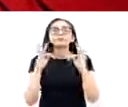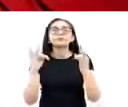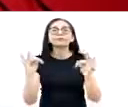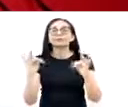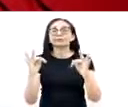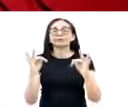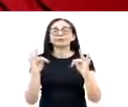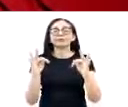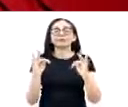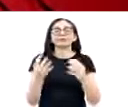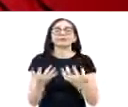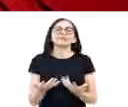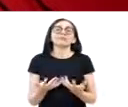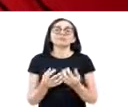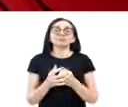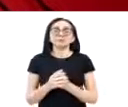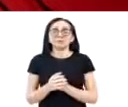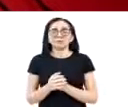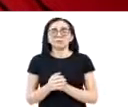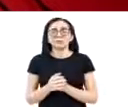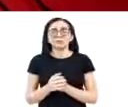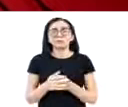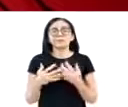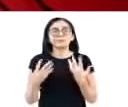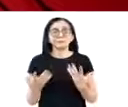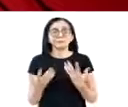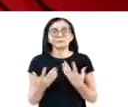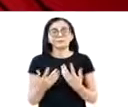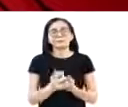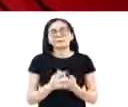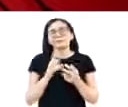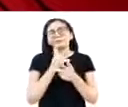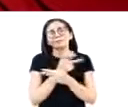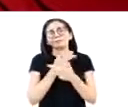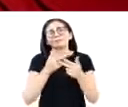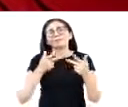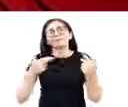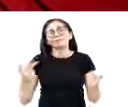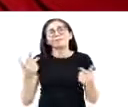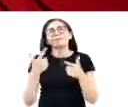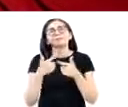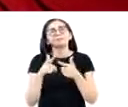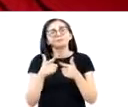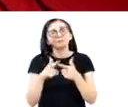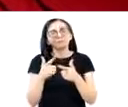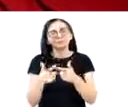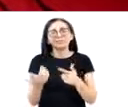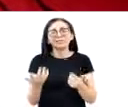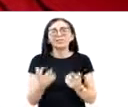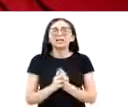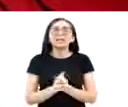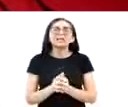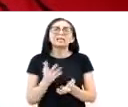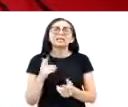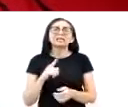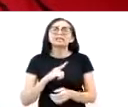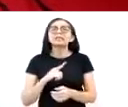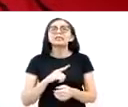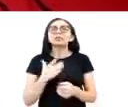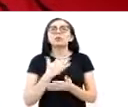que tínhamos que estar passando. Então vieram várias situações, aulas